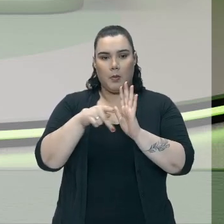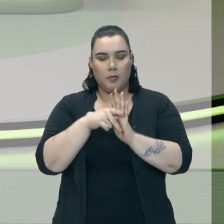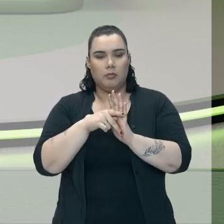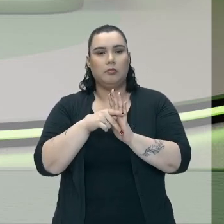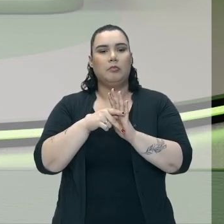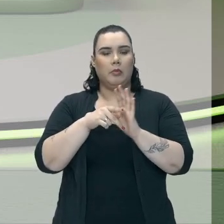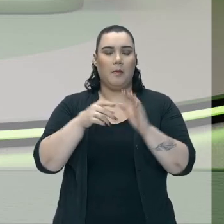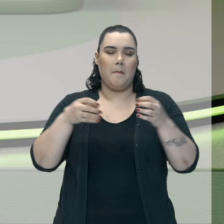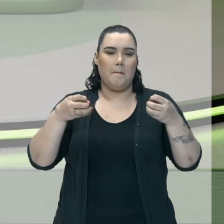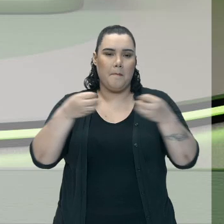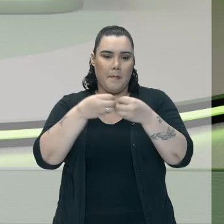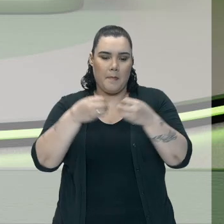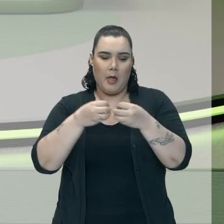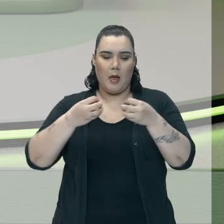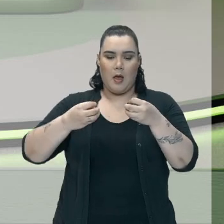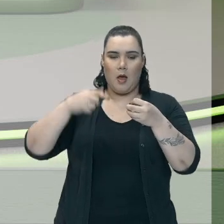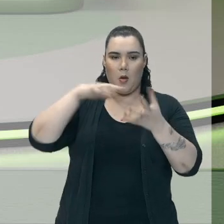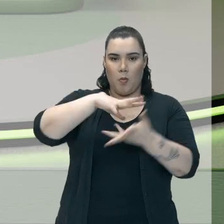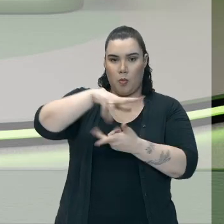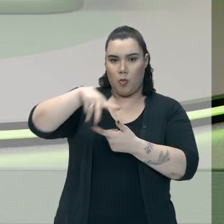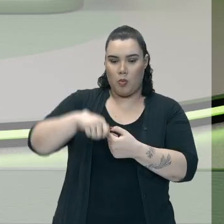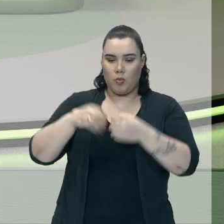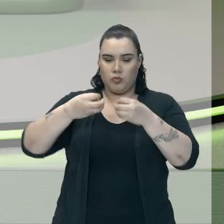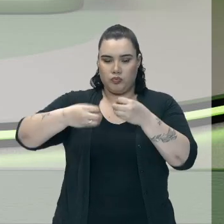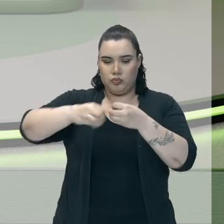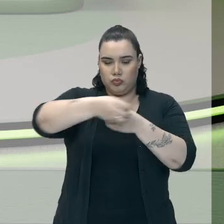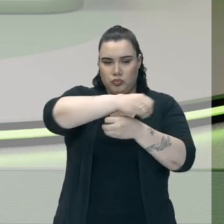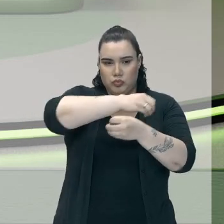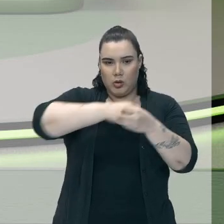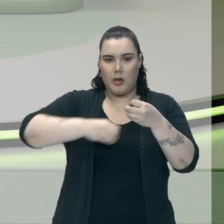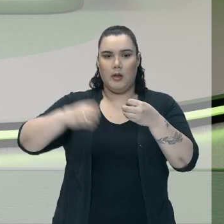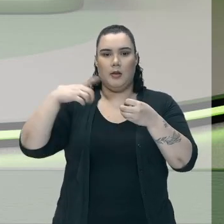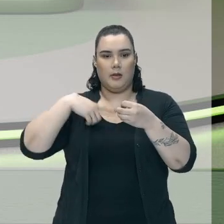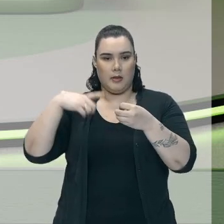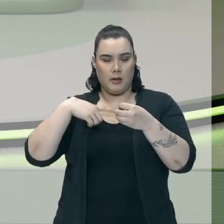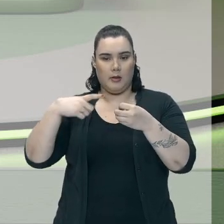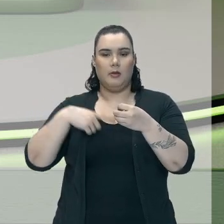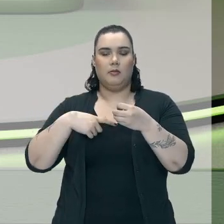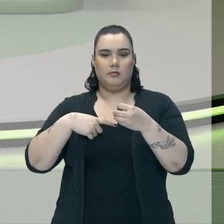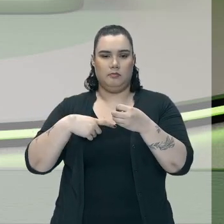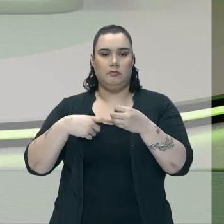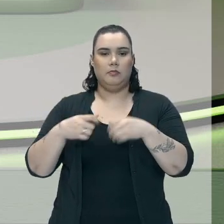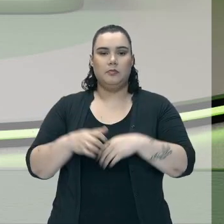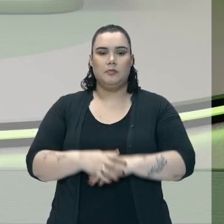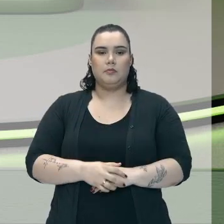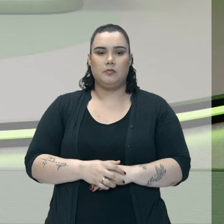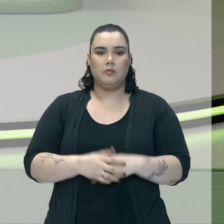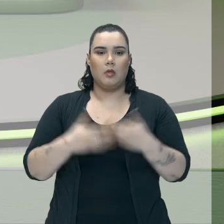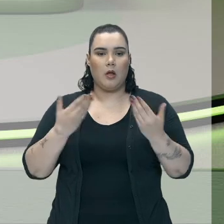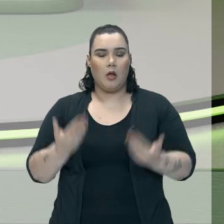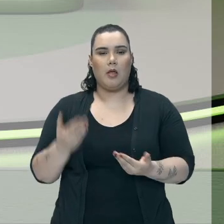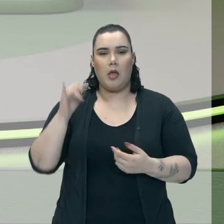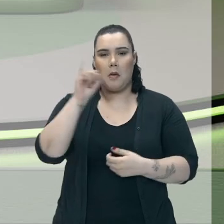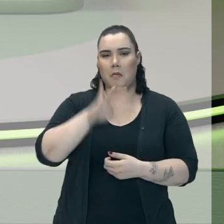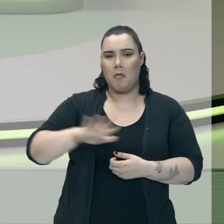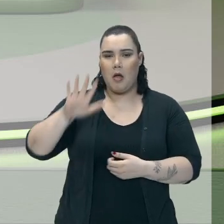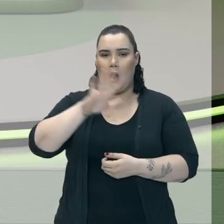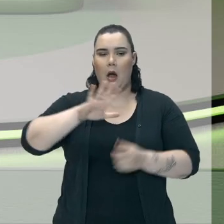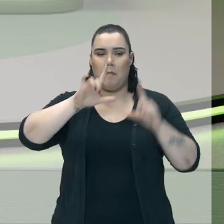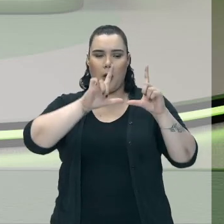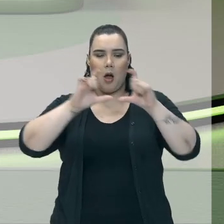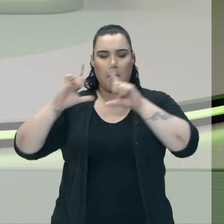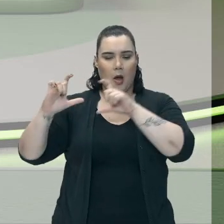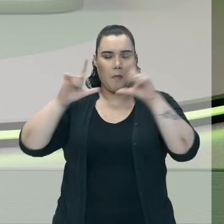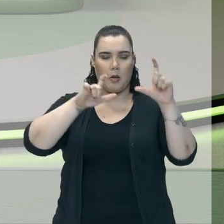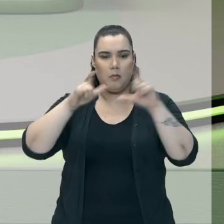próximo da Terra, né, na sua órbita, né, na órbita da Terra. Nós temos aí o James West, lançado recentemente. Produz imagens maravilhosas aí